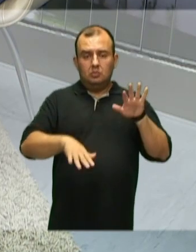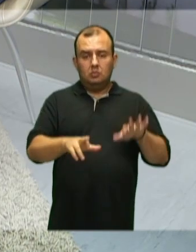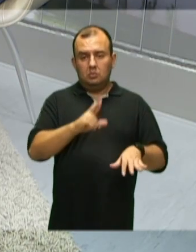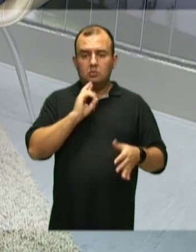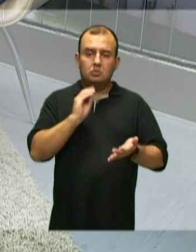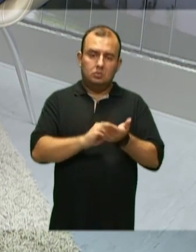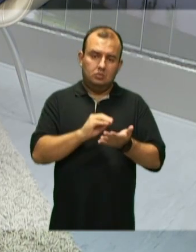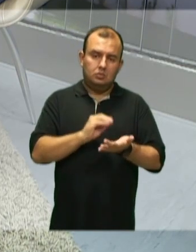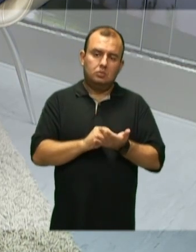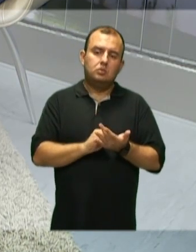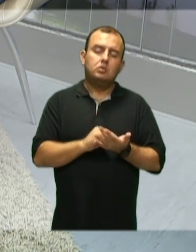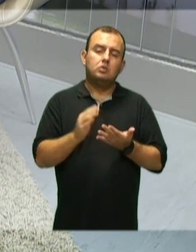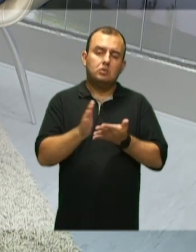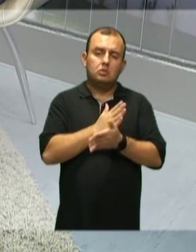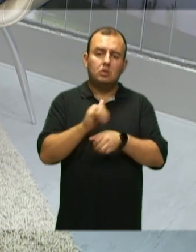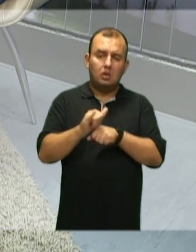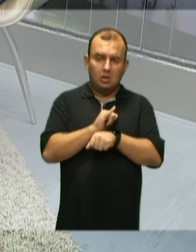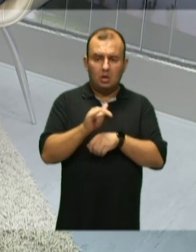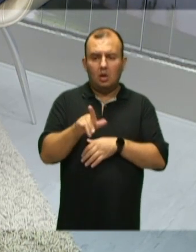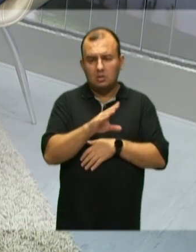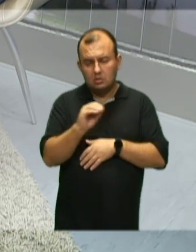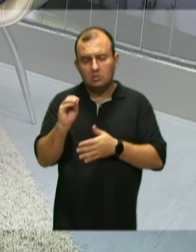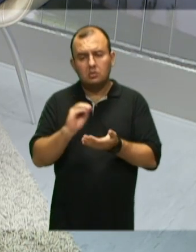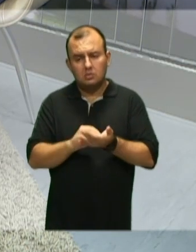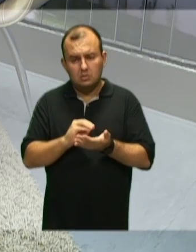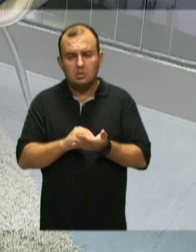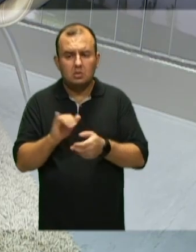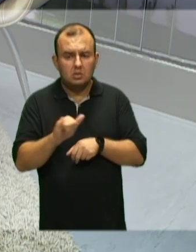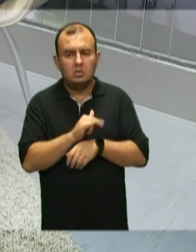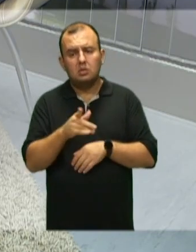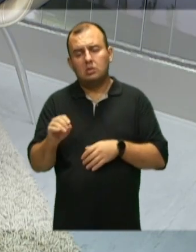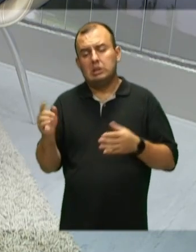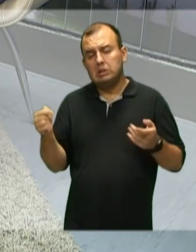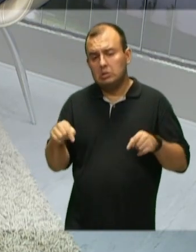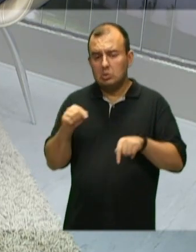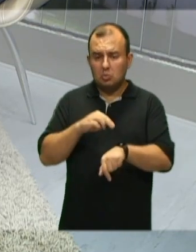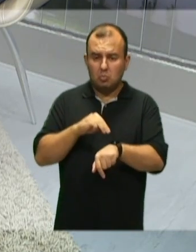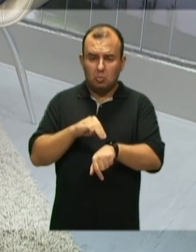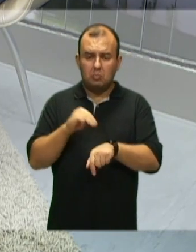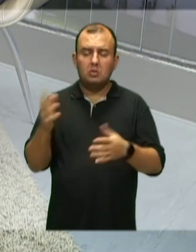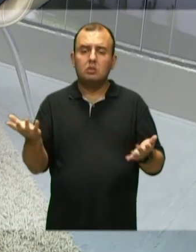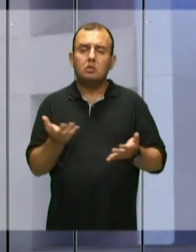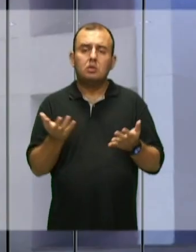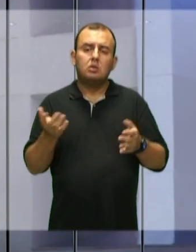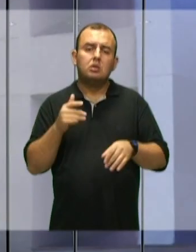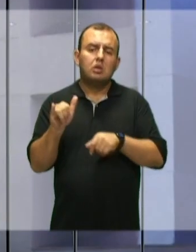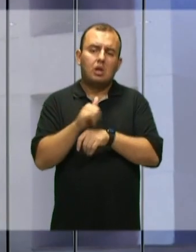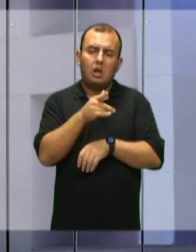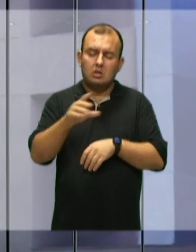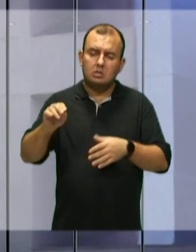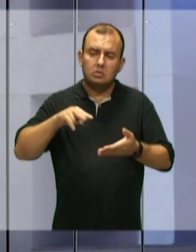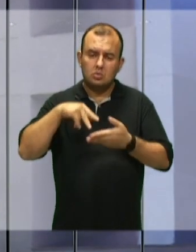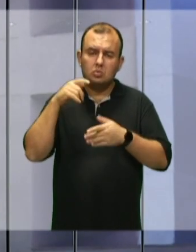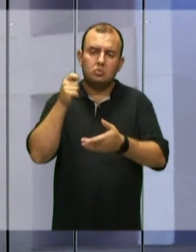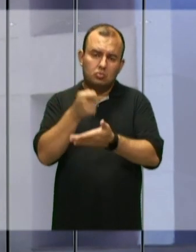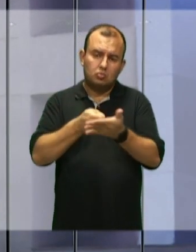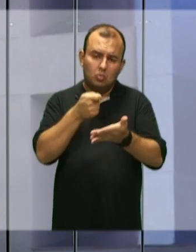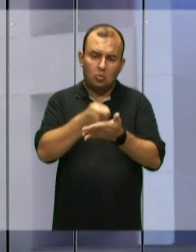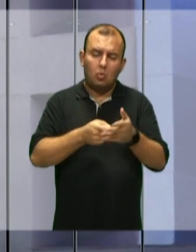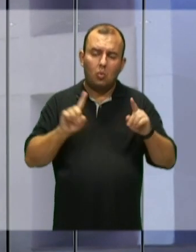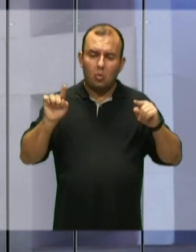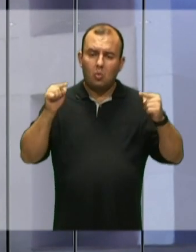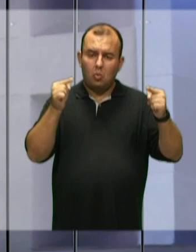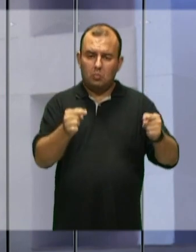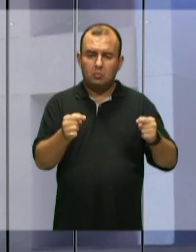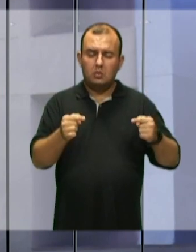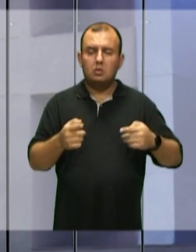faltou faltou faltou ação e falta ação ainda né aquilo que eu digo nesse momento a gente tá faltando com as ações de combate inclusive uma das